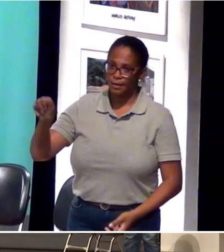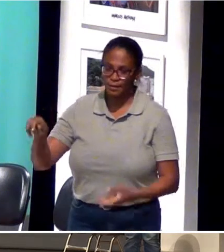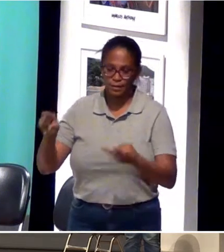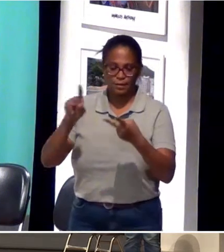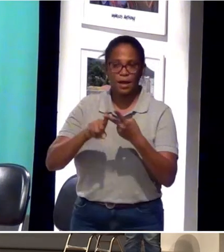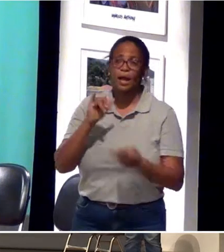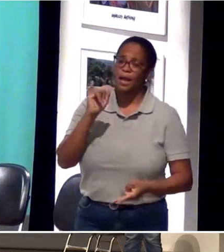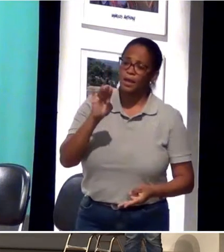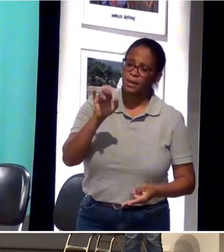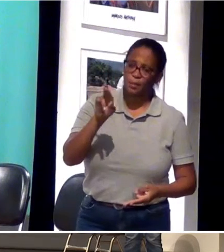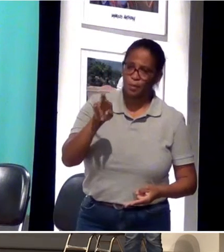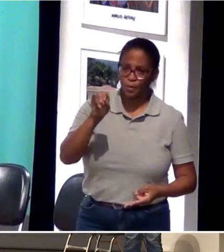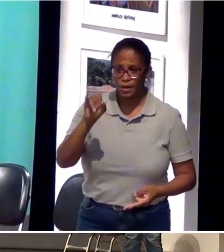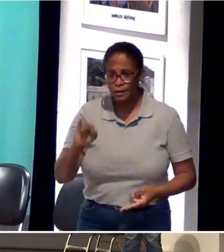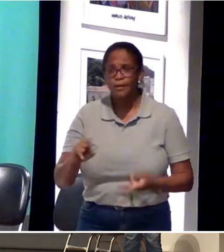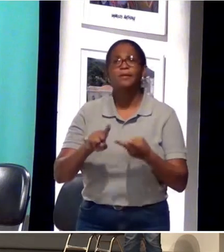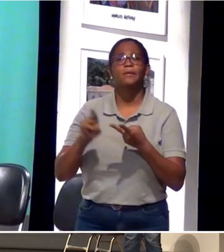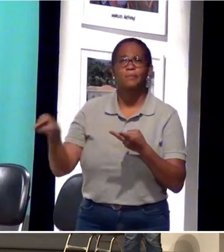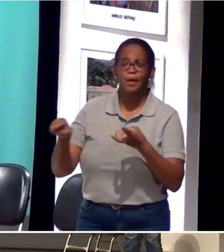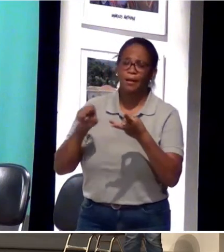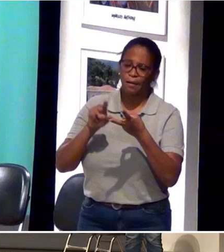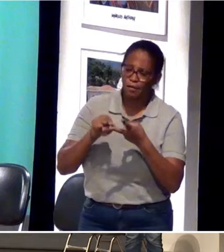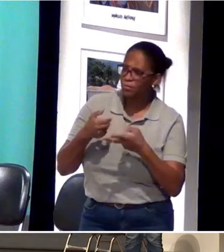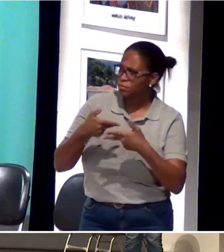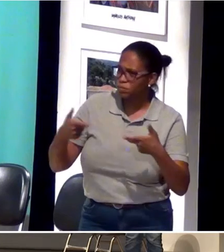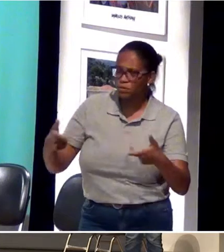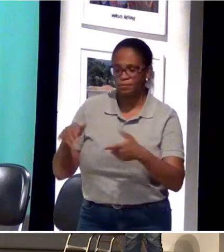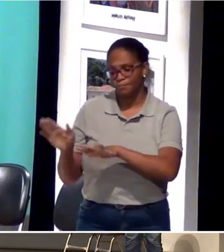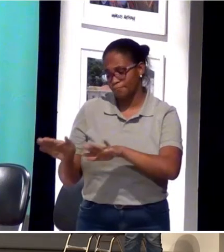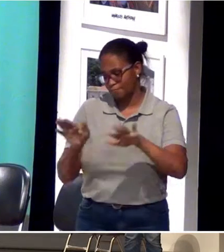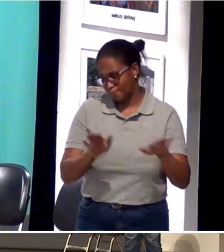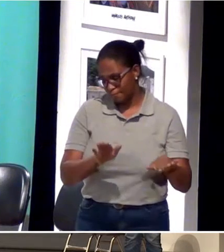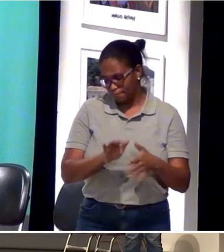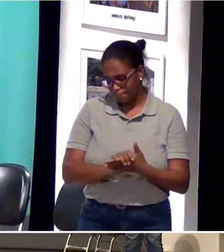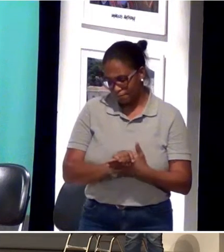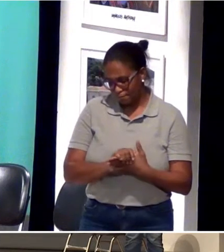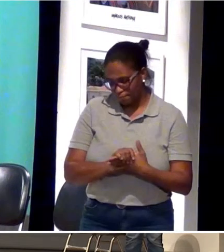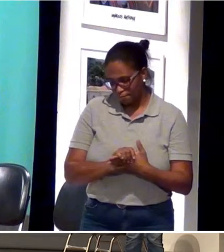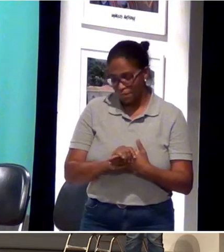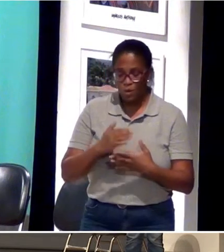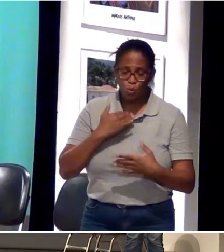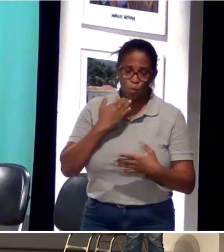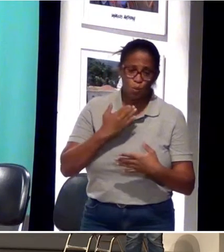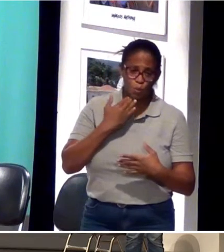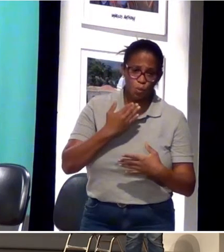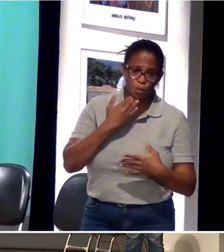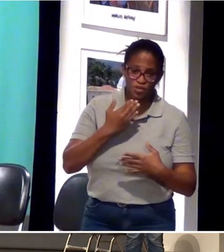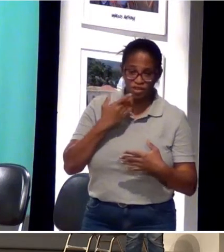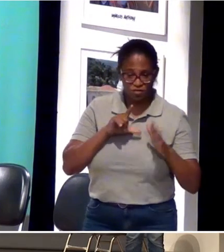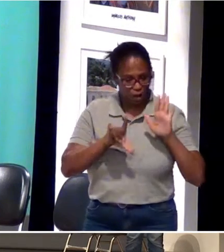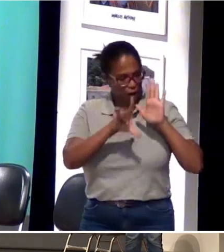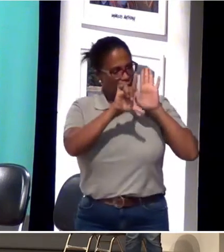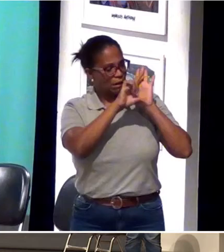são os adolescentes da periferia, das comunidades subalternizadas. E aí não adianta a gente pegar só a letra